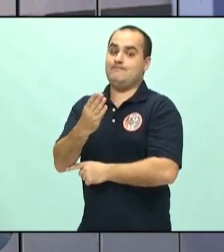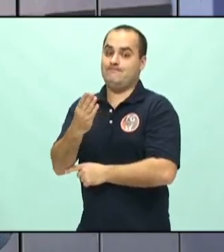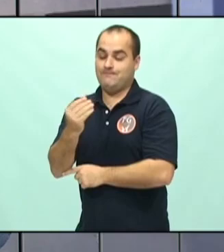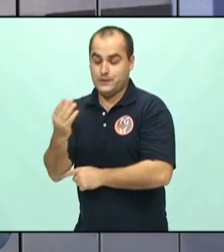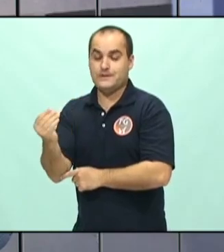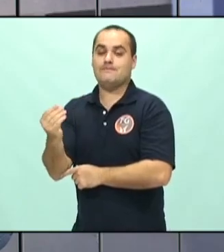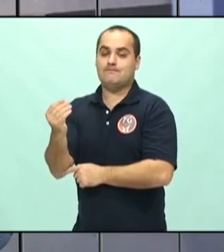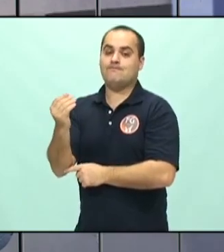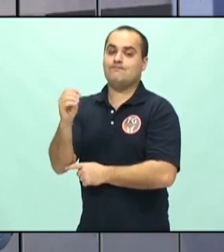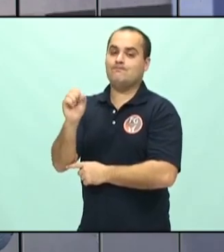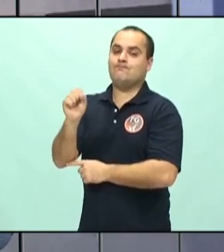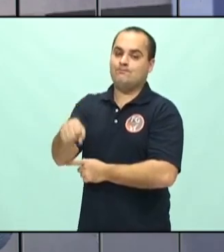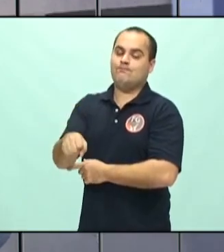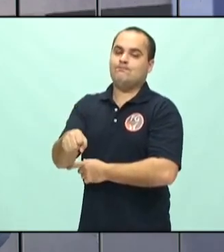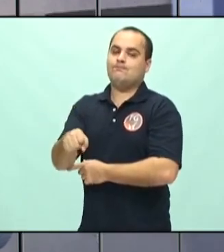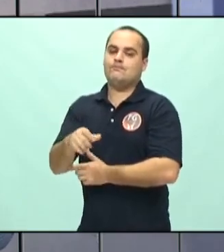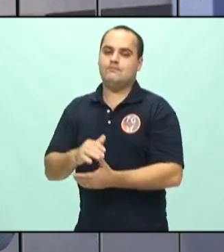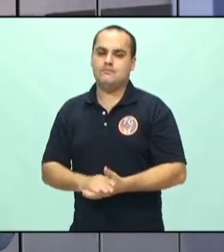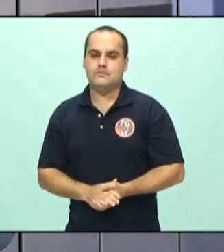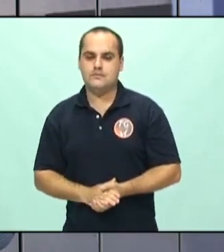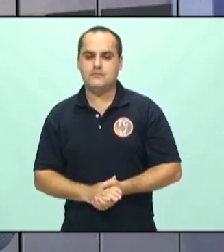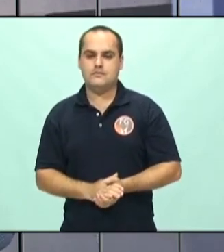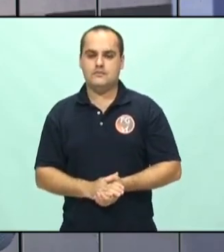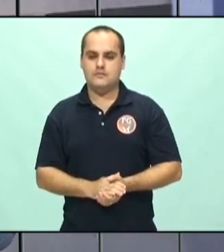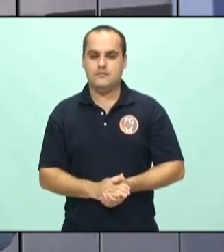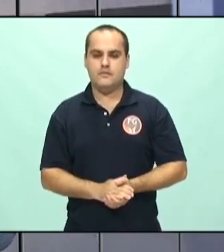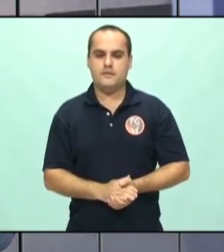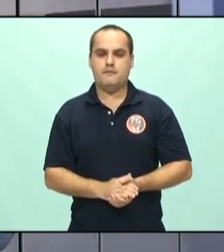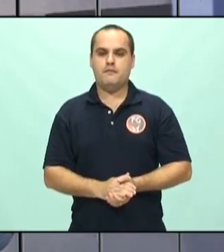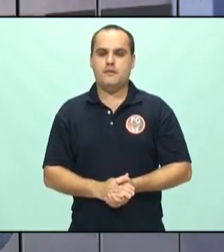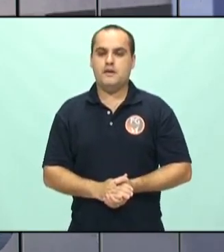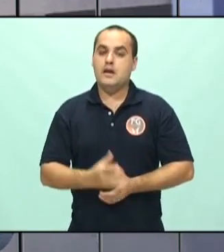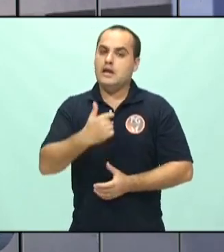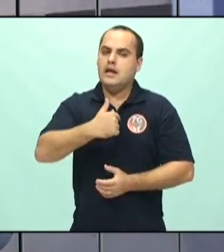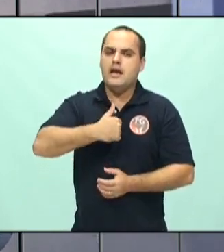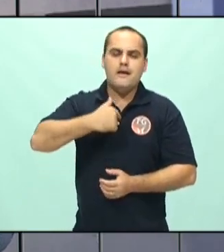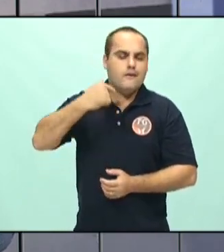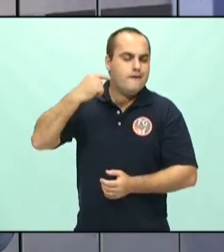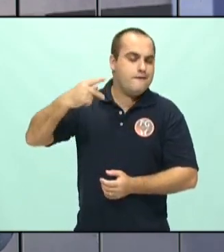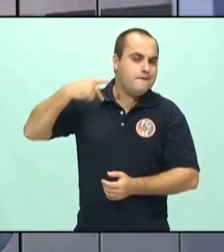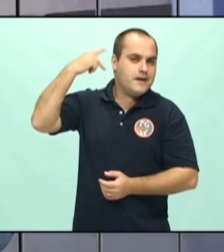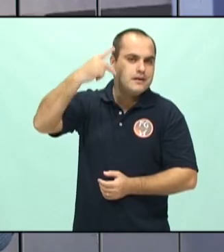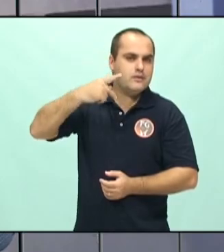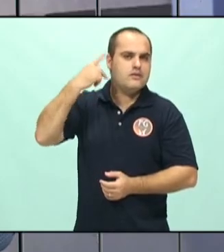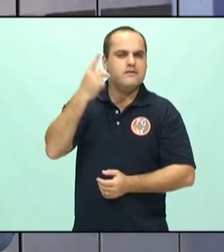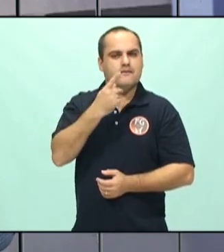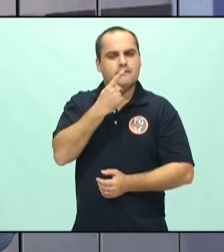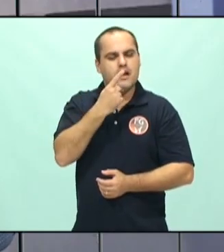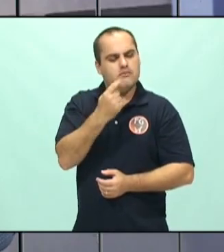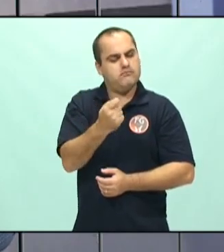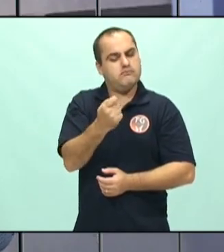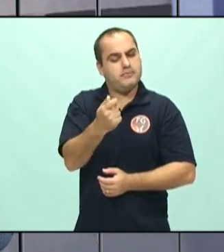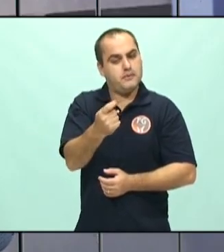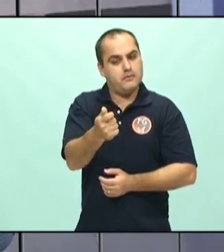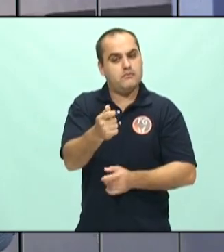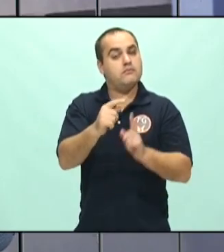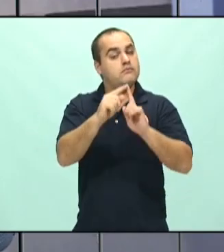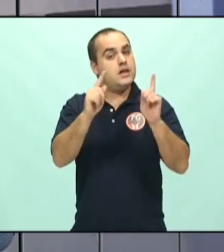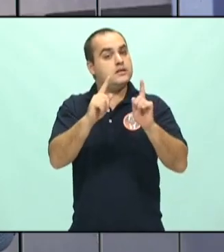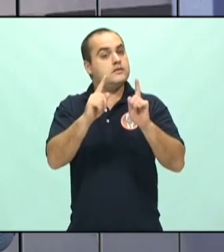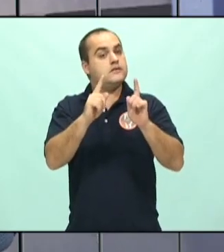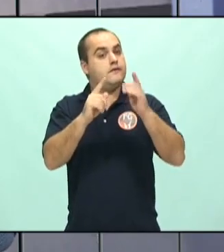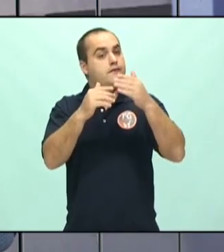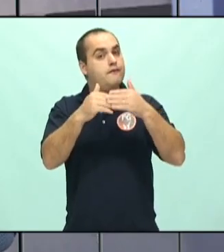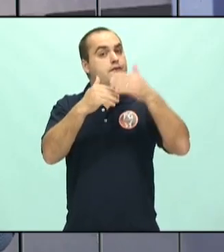fazer né é um vereador que ele é fala pouco mais e faz a diferença lá fora eu sim a gente